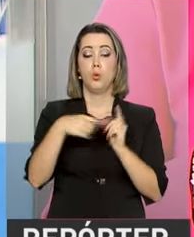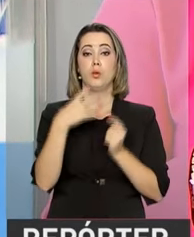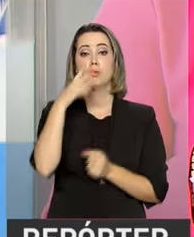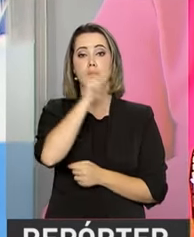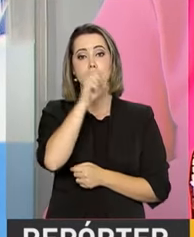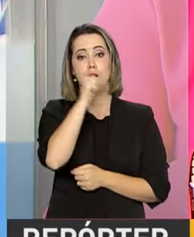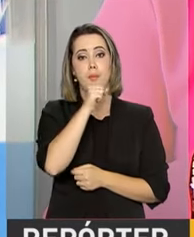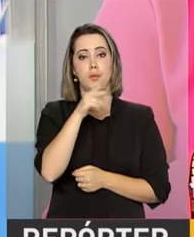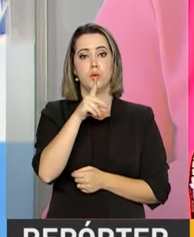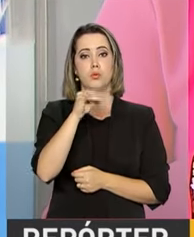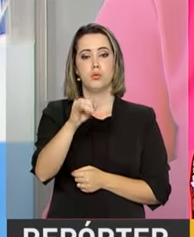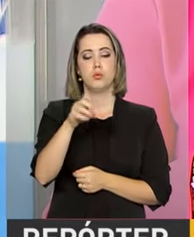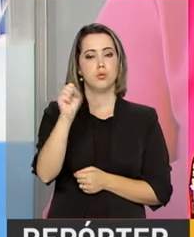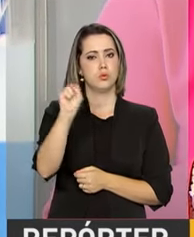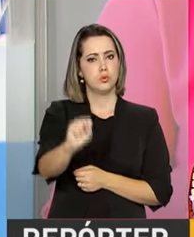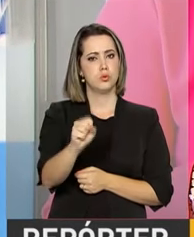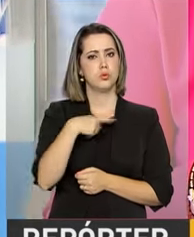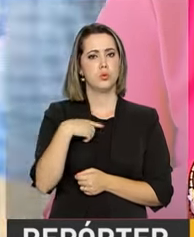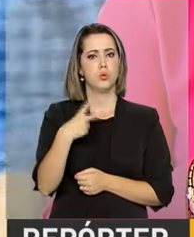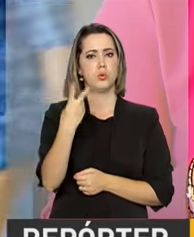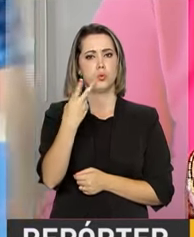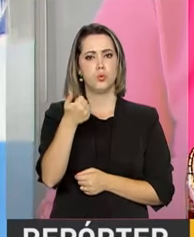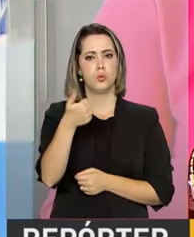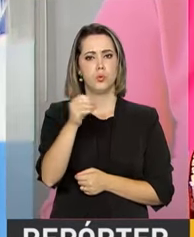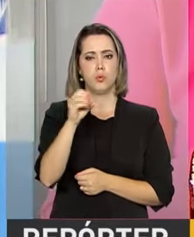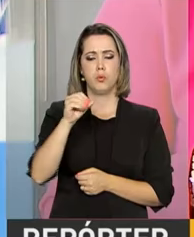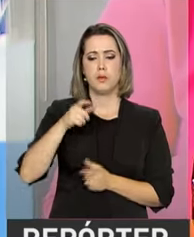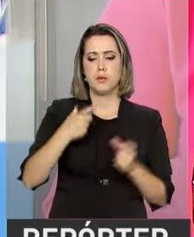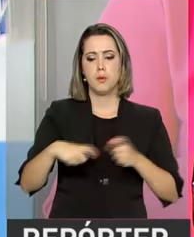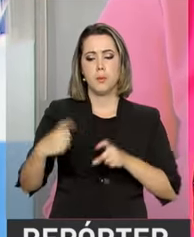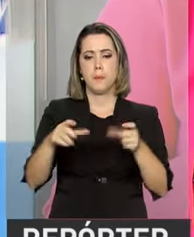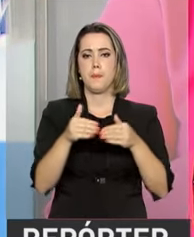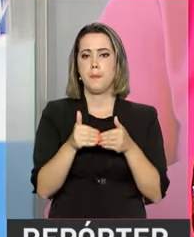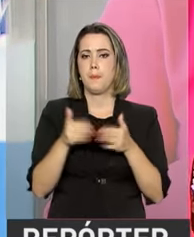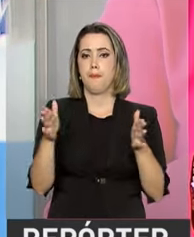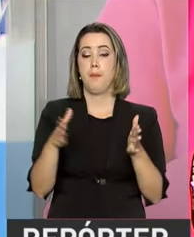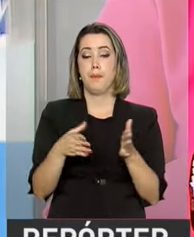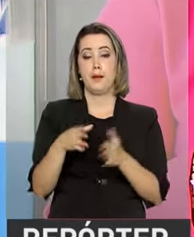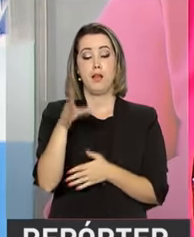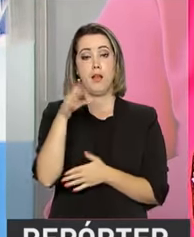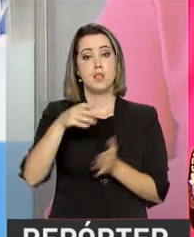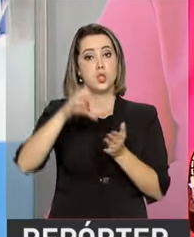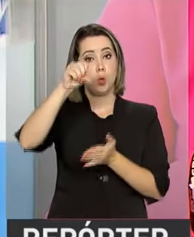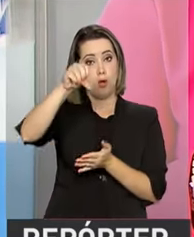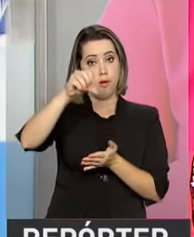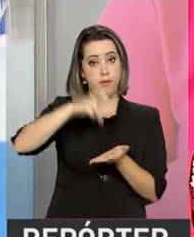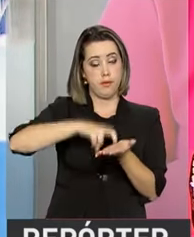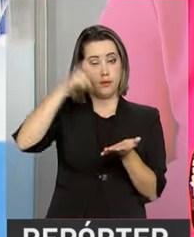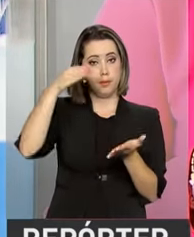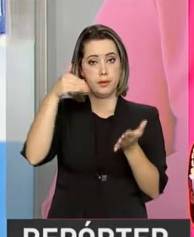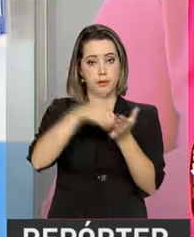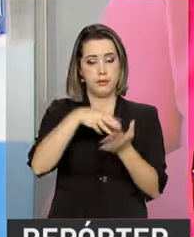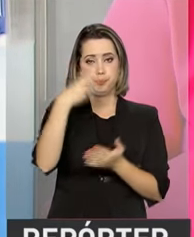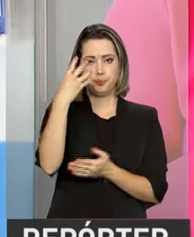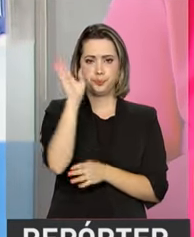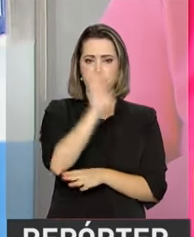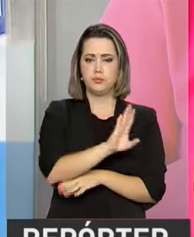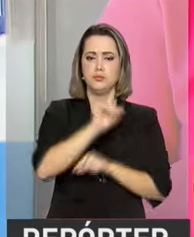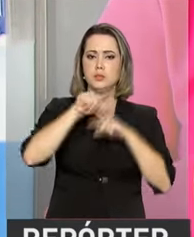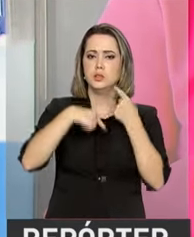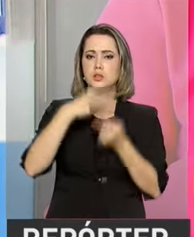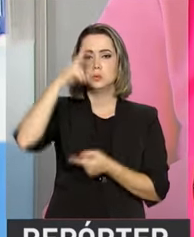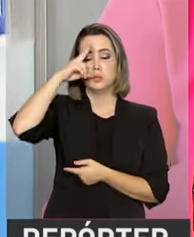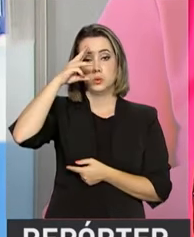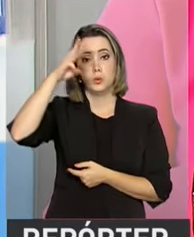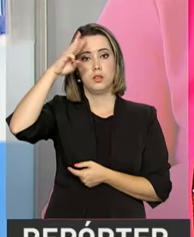dia 8 2100 agências da caixa vão estar abertas das 9 da manhã às três da tarde e na segunda